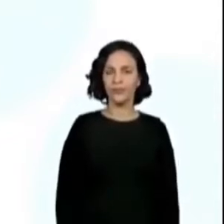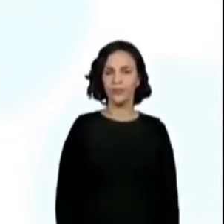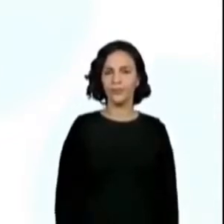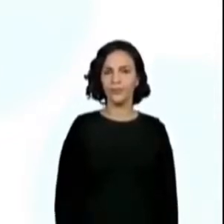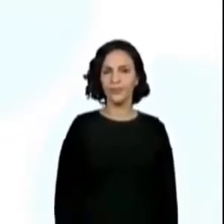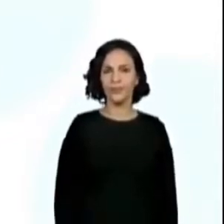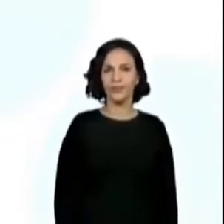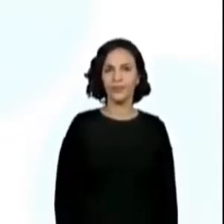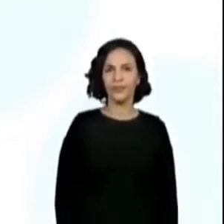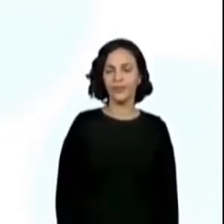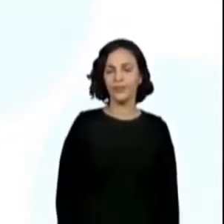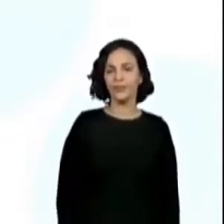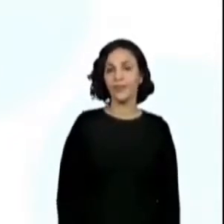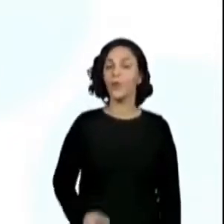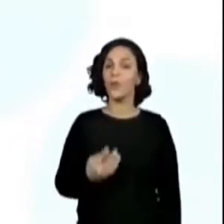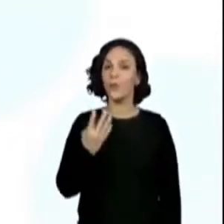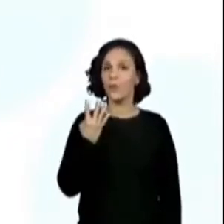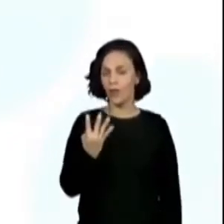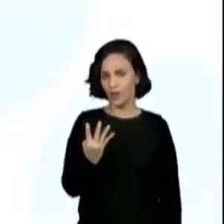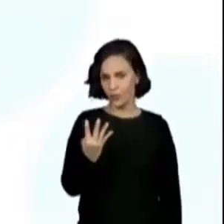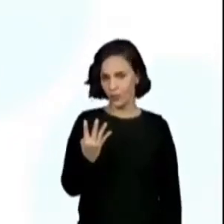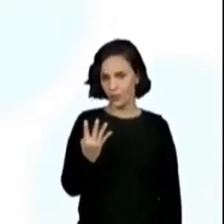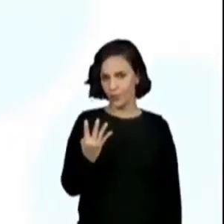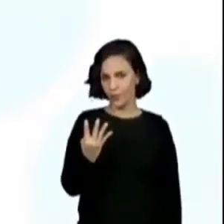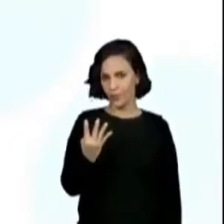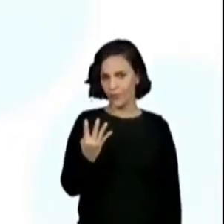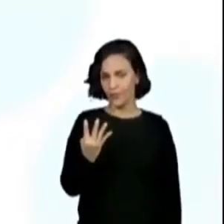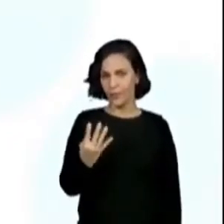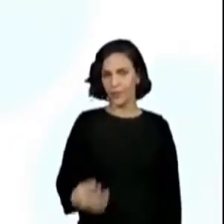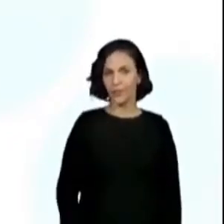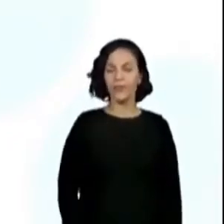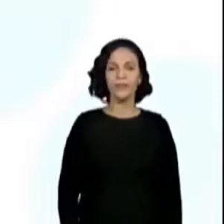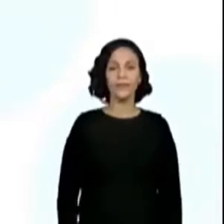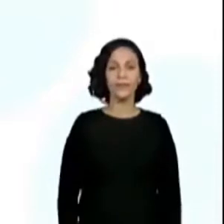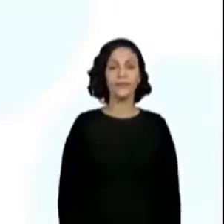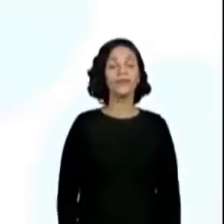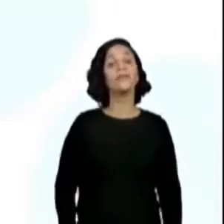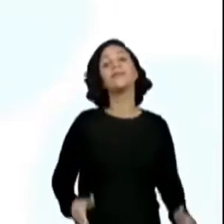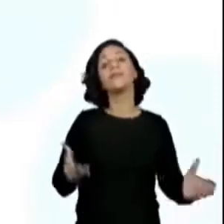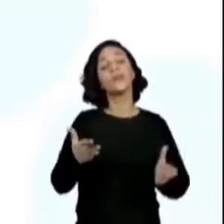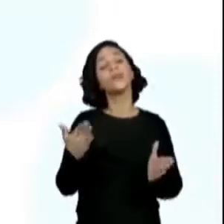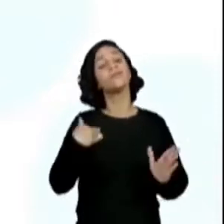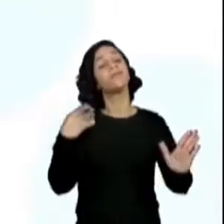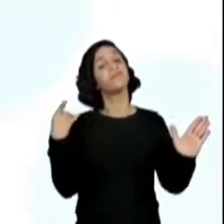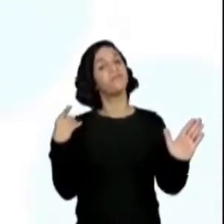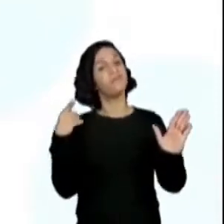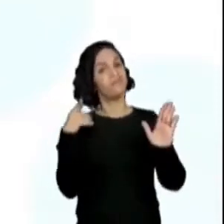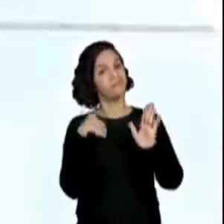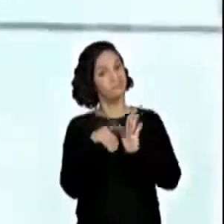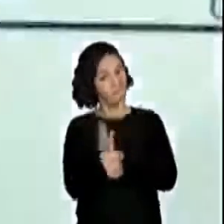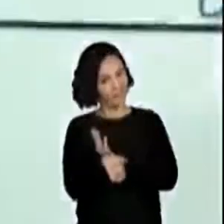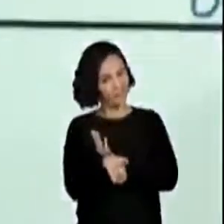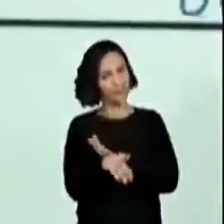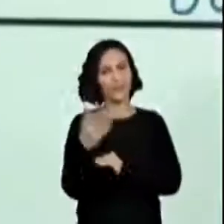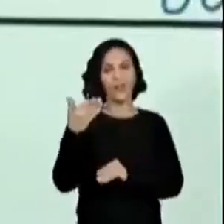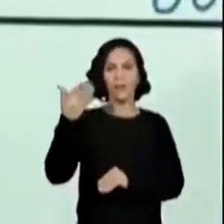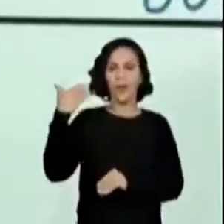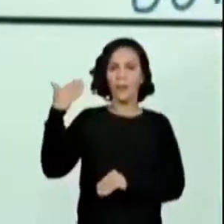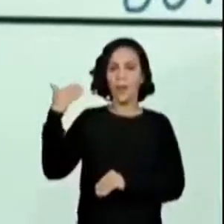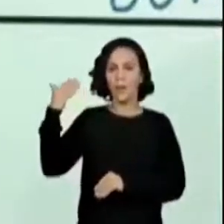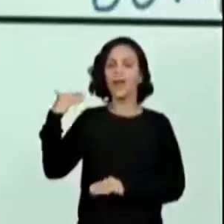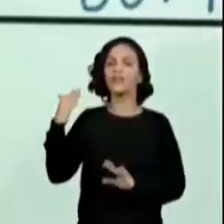Então, a gente teve aqui o quatro. Pergunta que não quer calar, que a gente já trabalhou isso